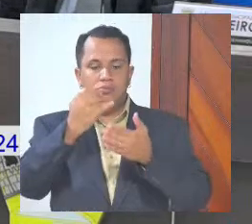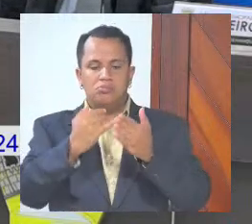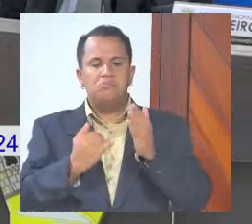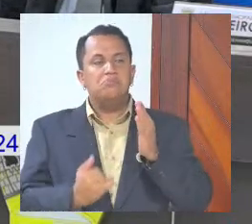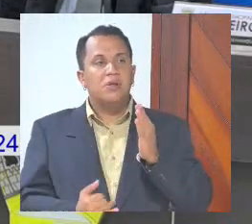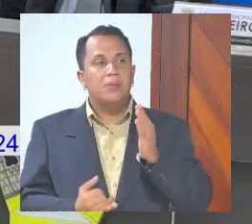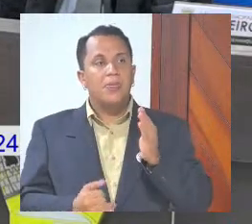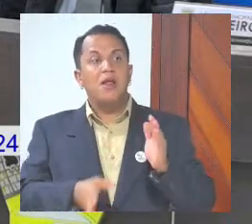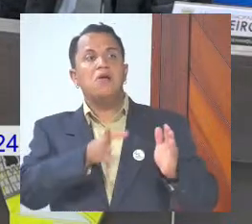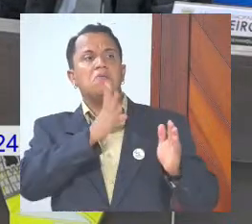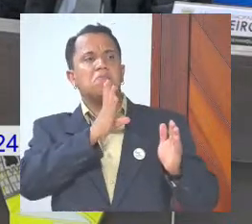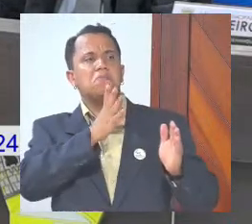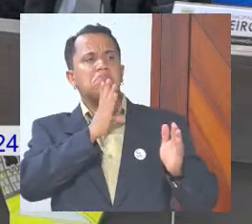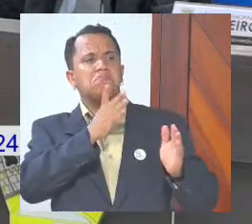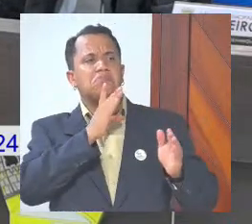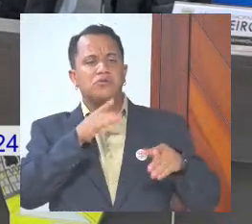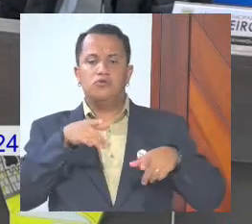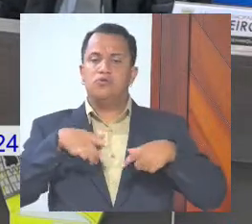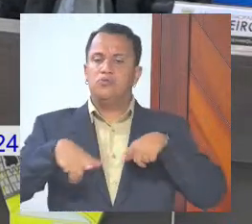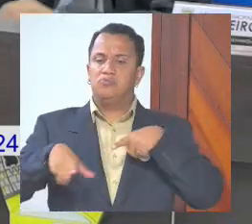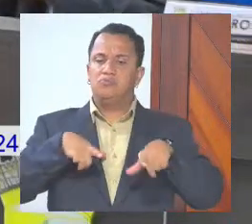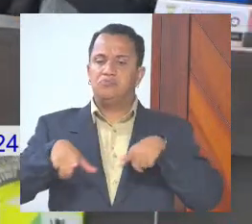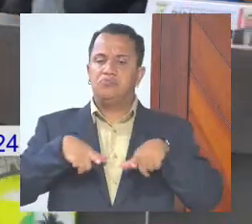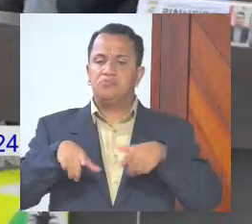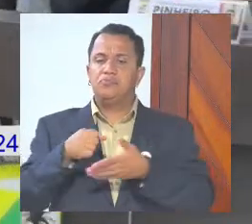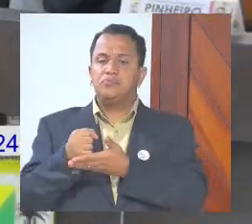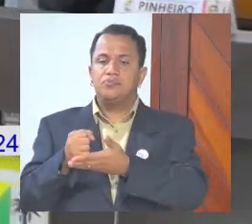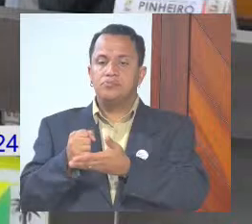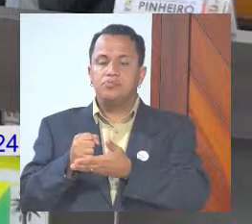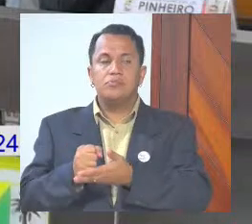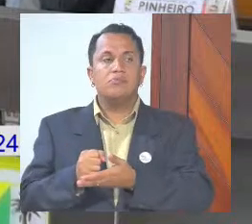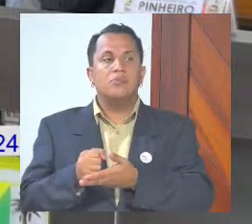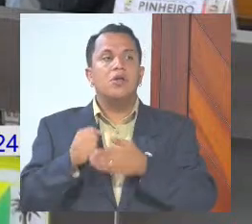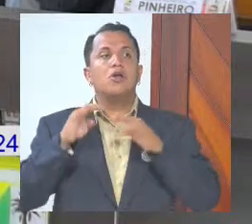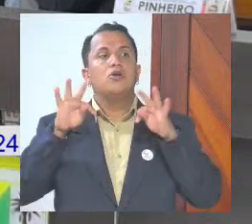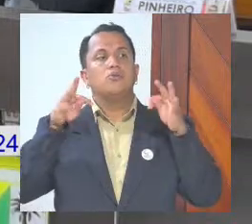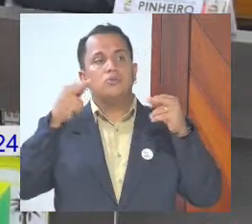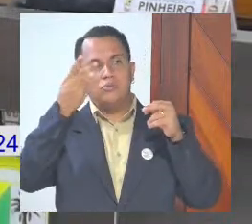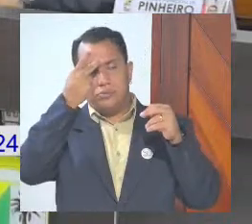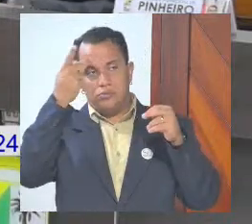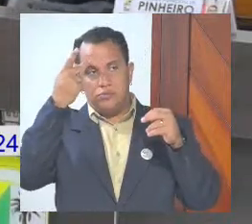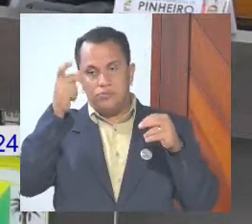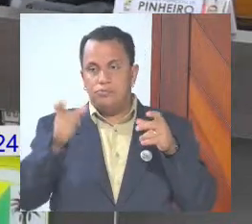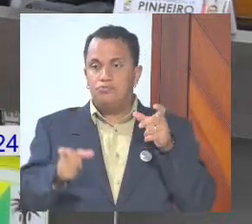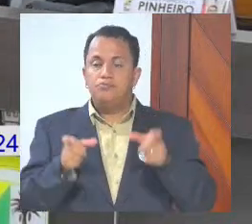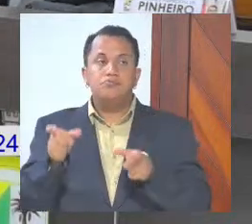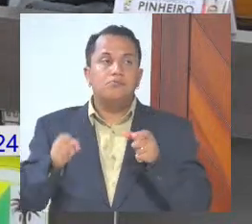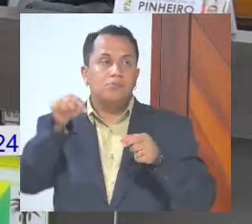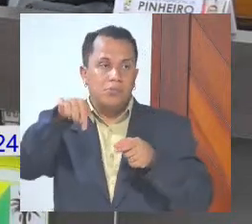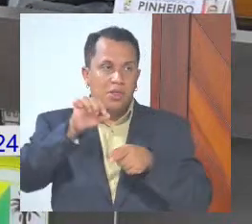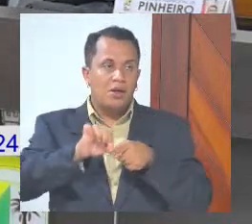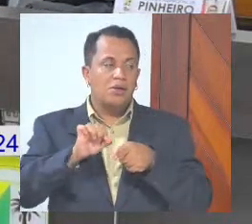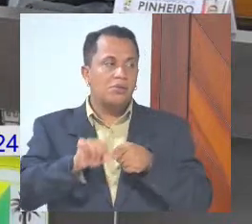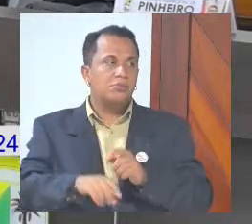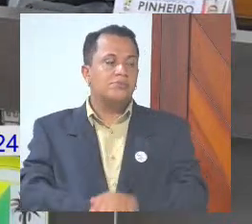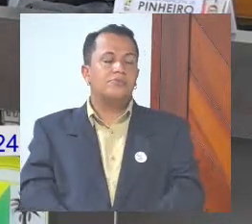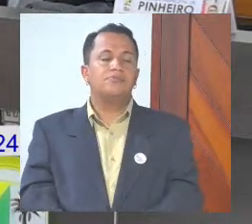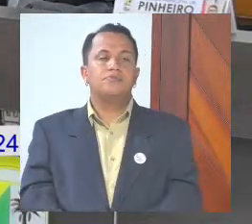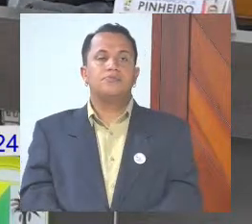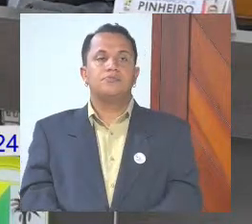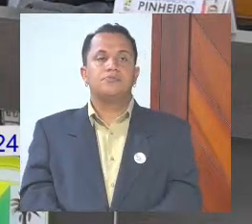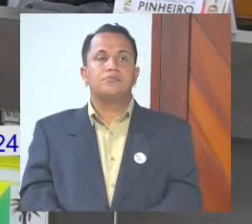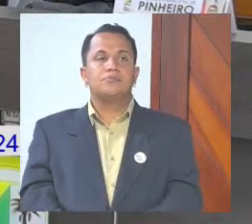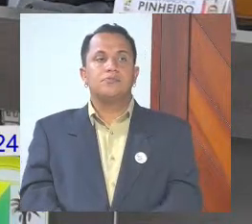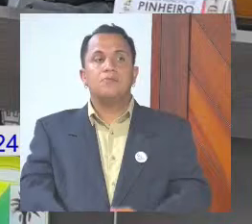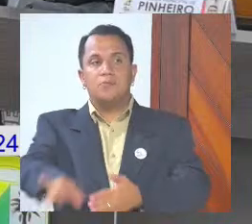consubstancia-se no reconhecimento dos relevantes serviços prestados de interesse público ao município de Pinheiro.